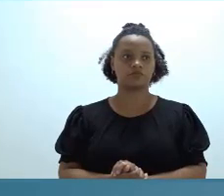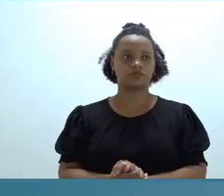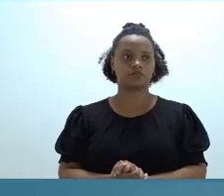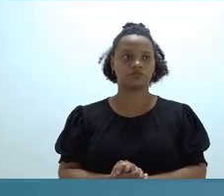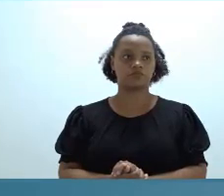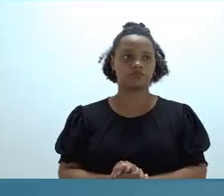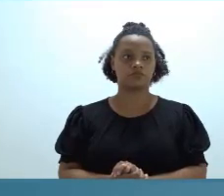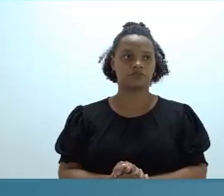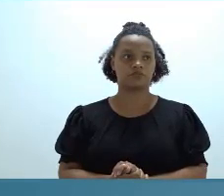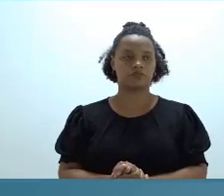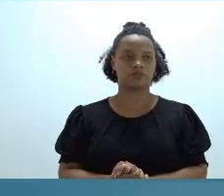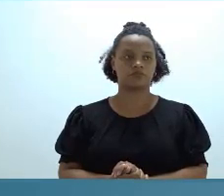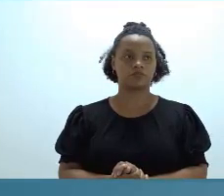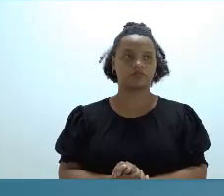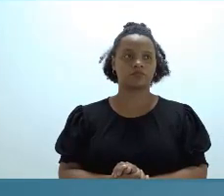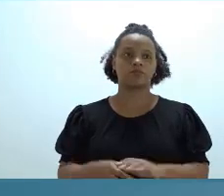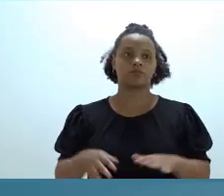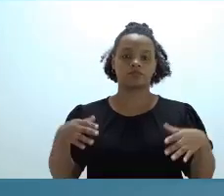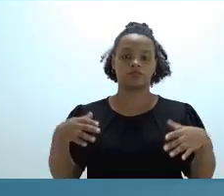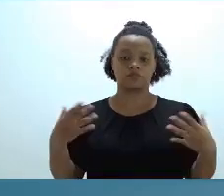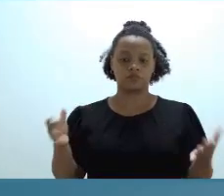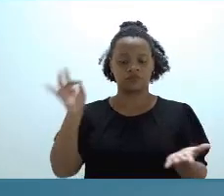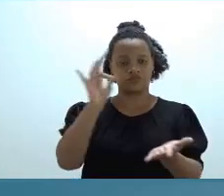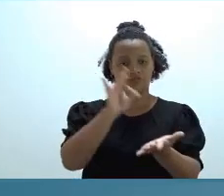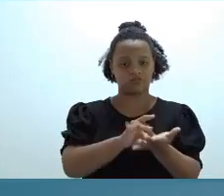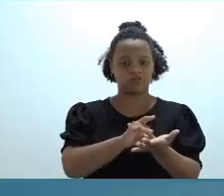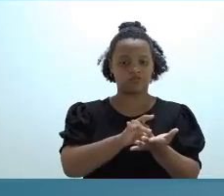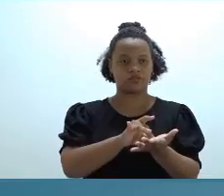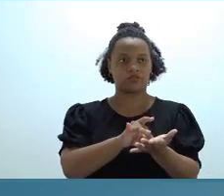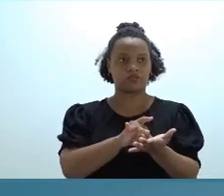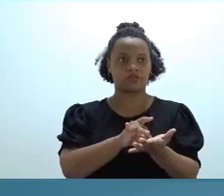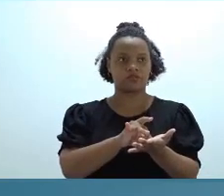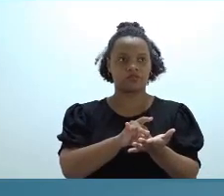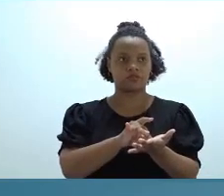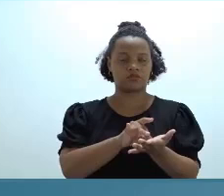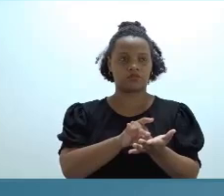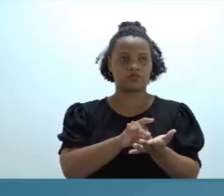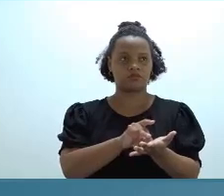válida a incidência da orientação do Bloco Latino, ubi idem